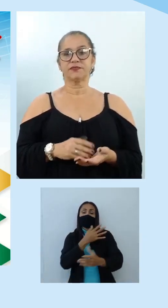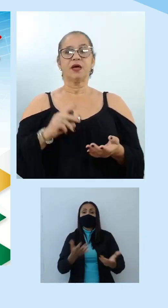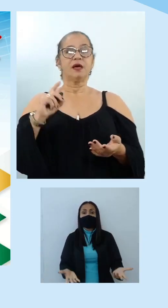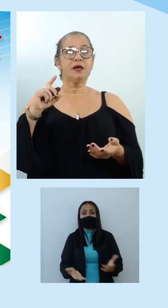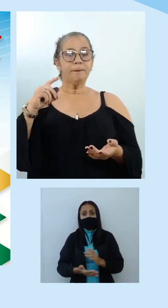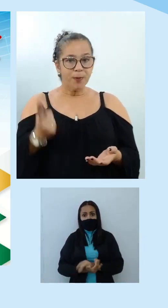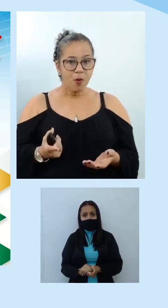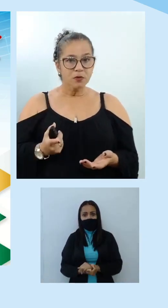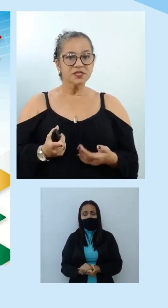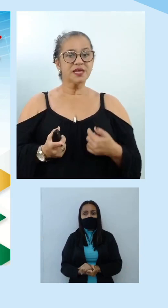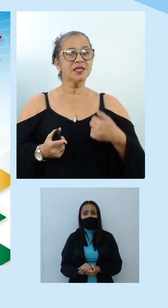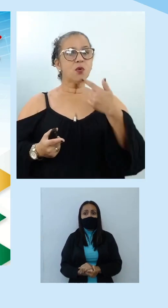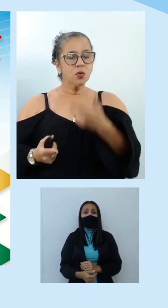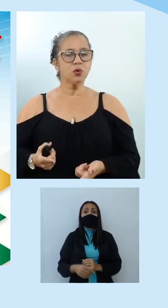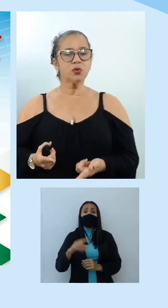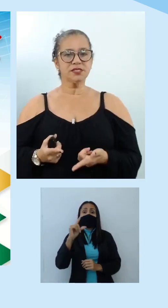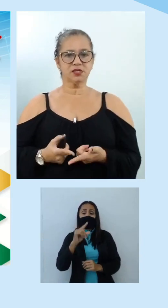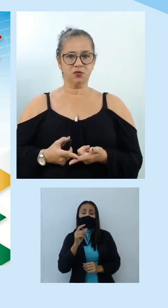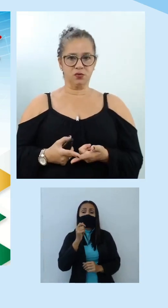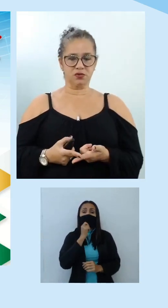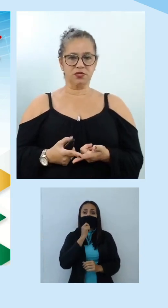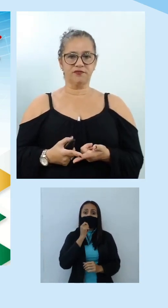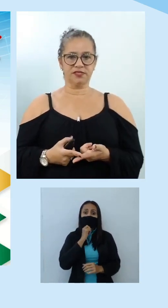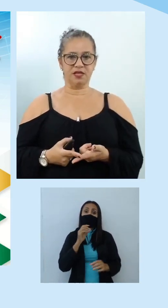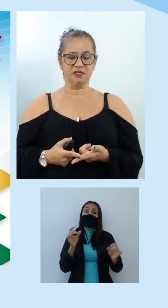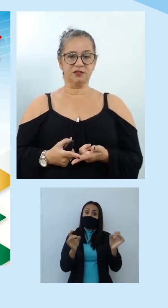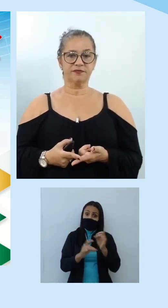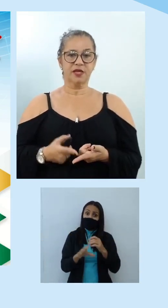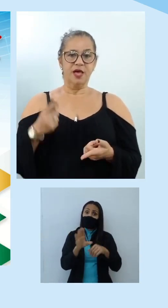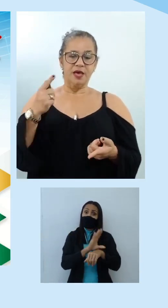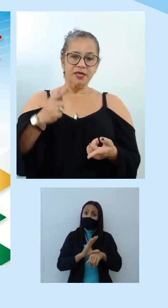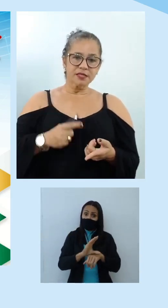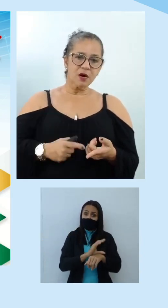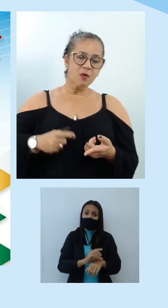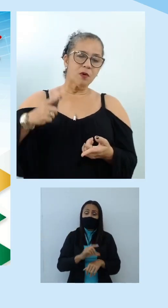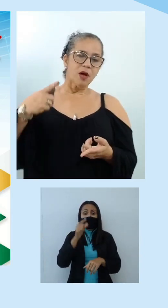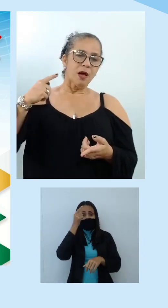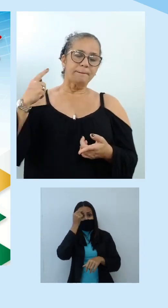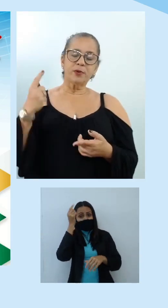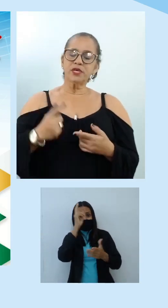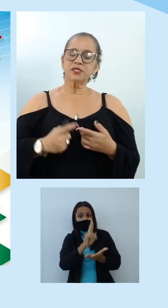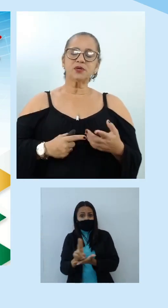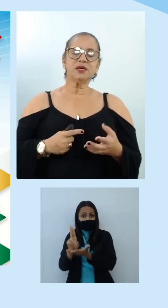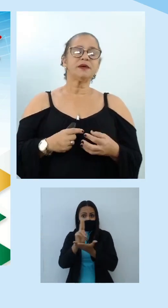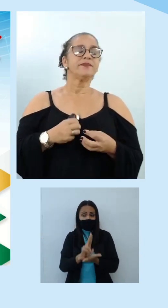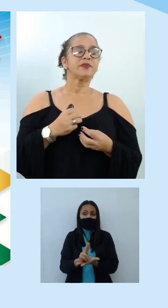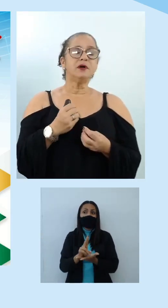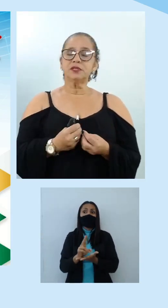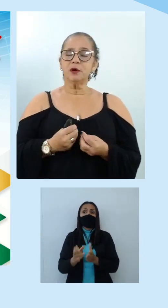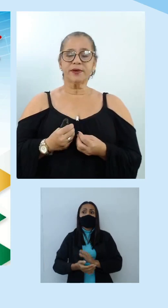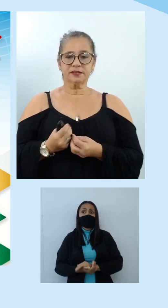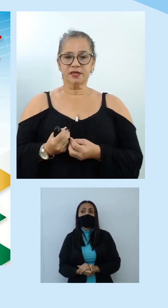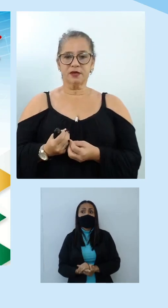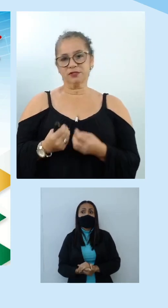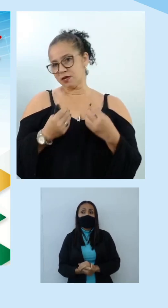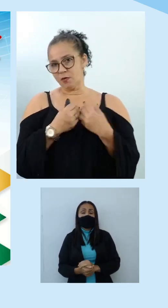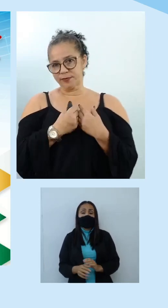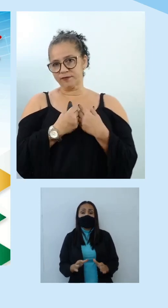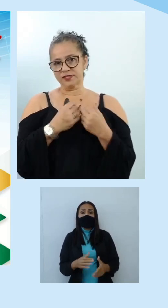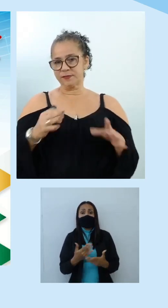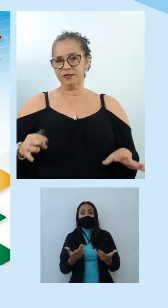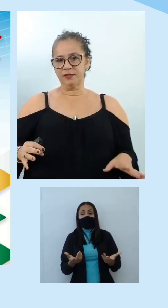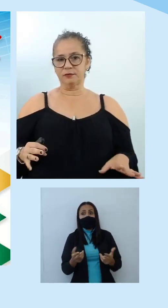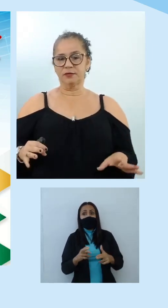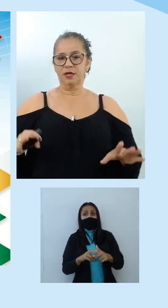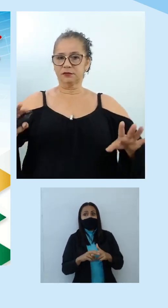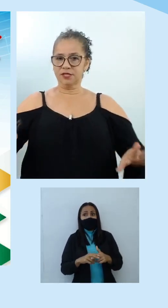universidades e poucos ainda concluem esses cursos na universidade. Então, Por isso que não deu para ter, eu como